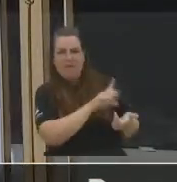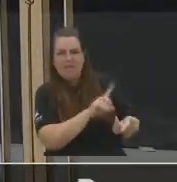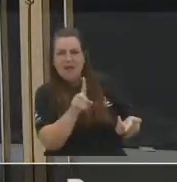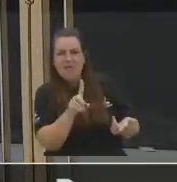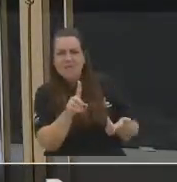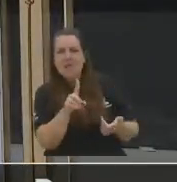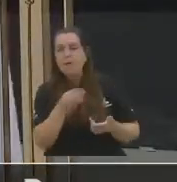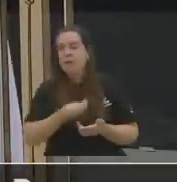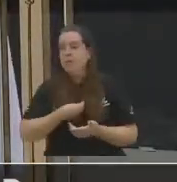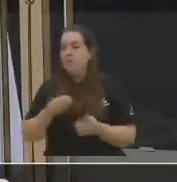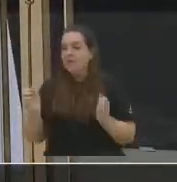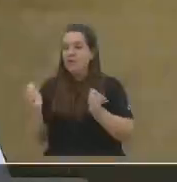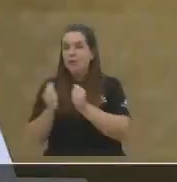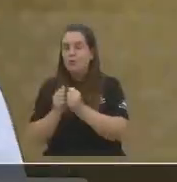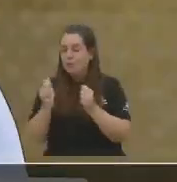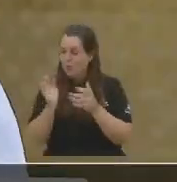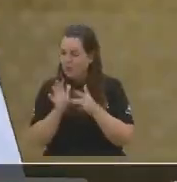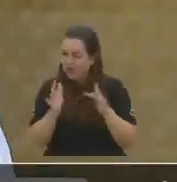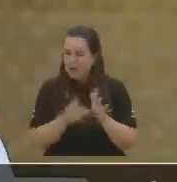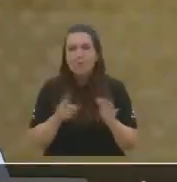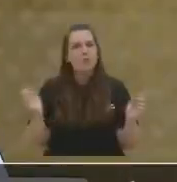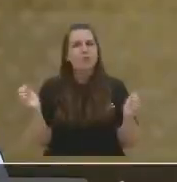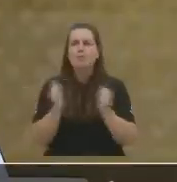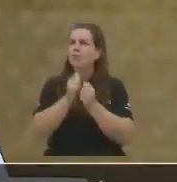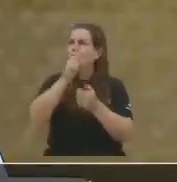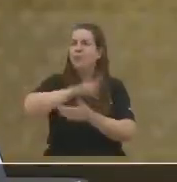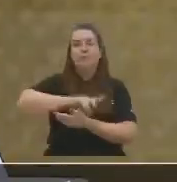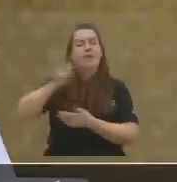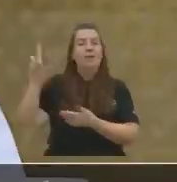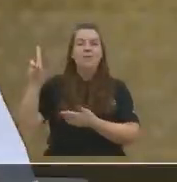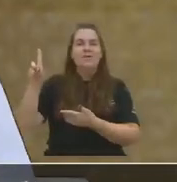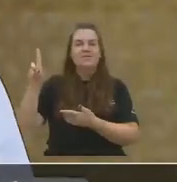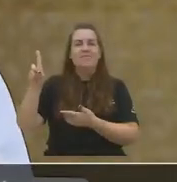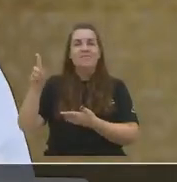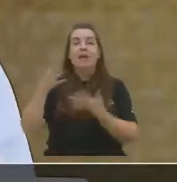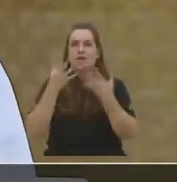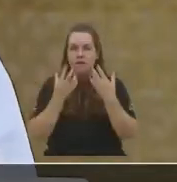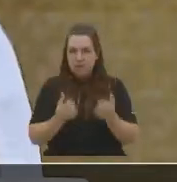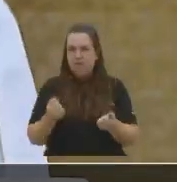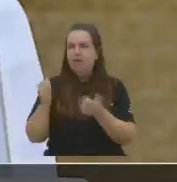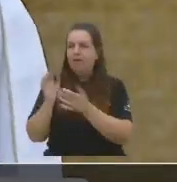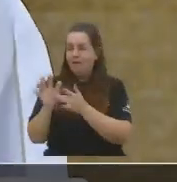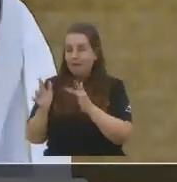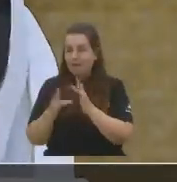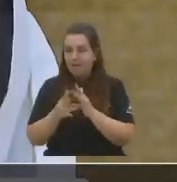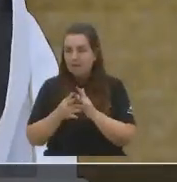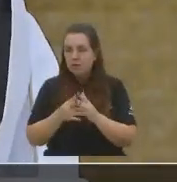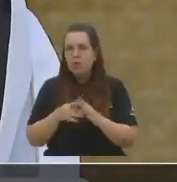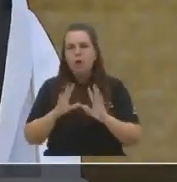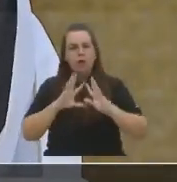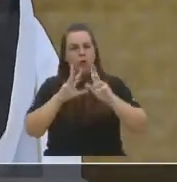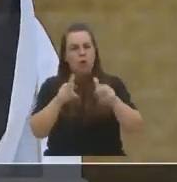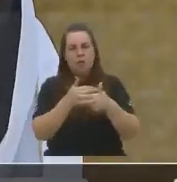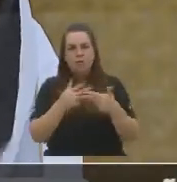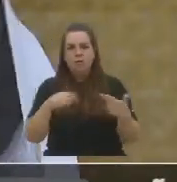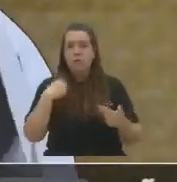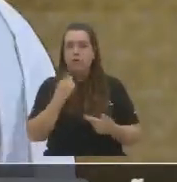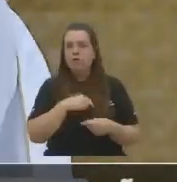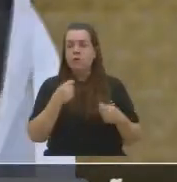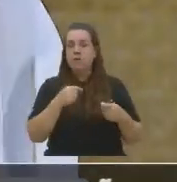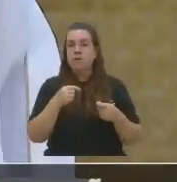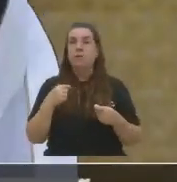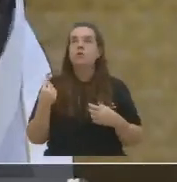em Cristo. E viver em Cristo é receber dEle a vitalidade eterna,